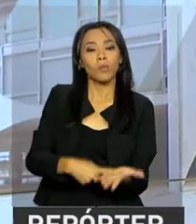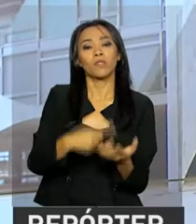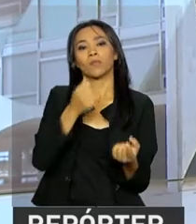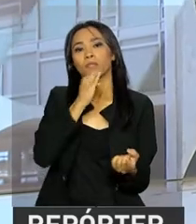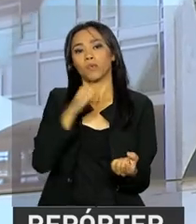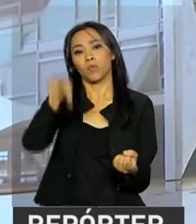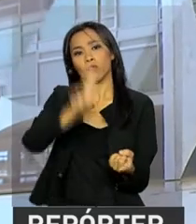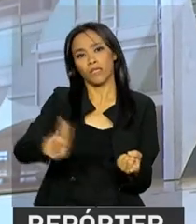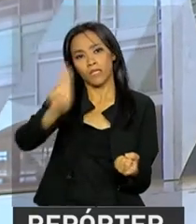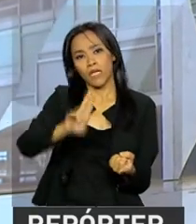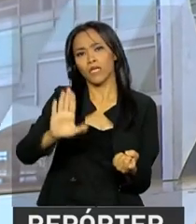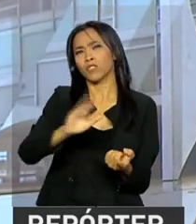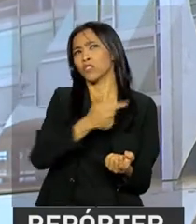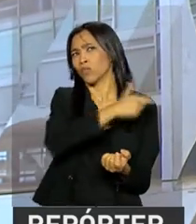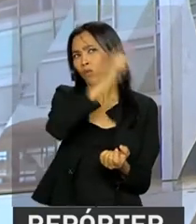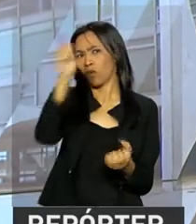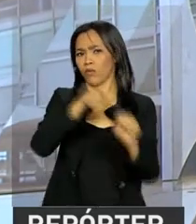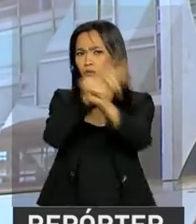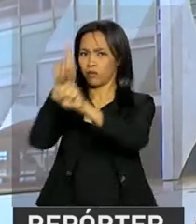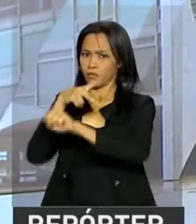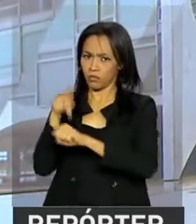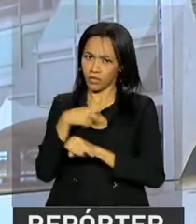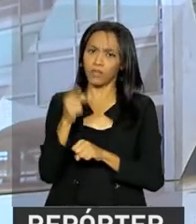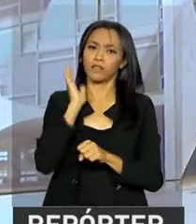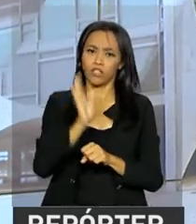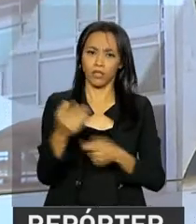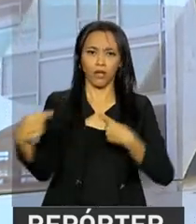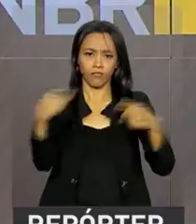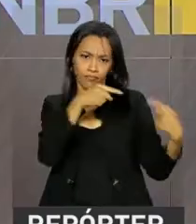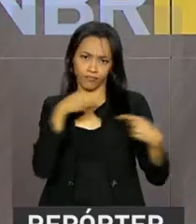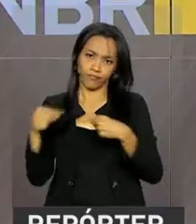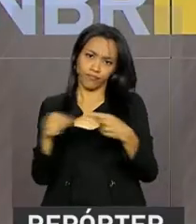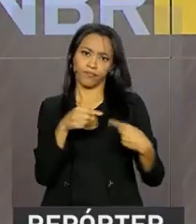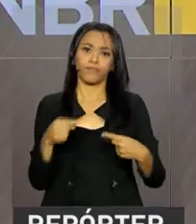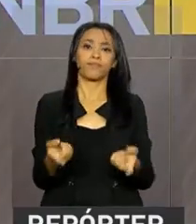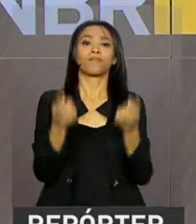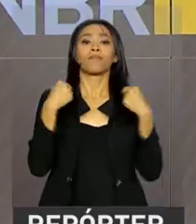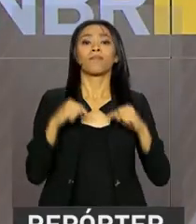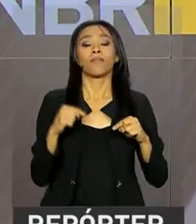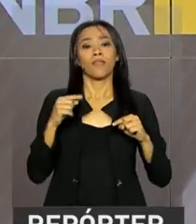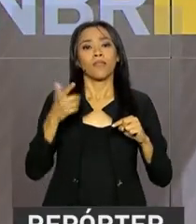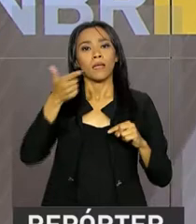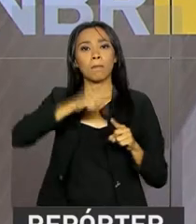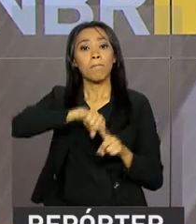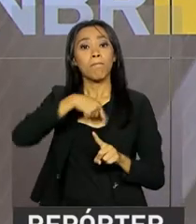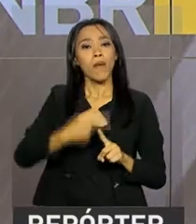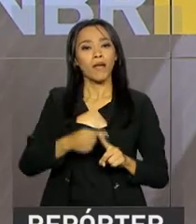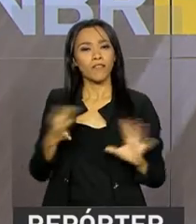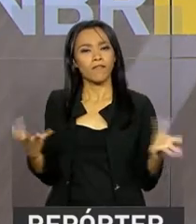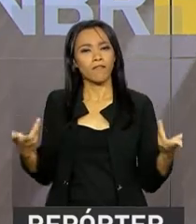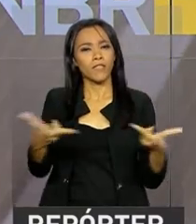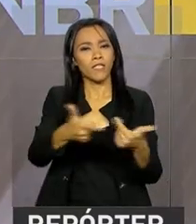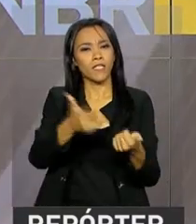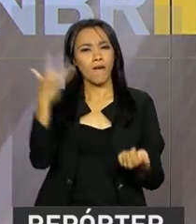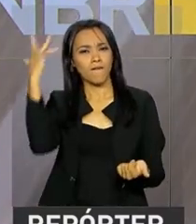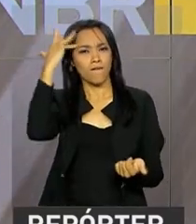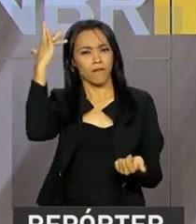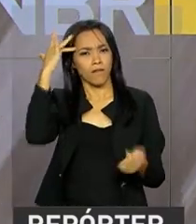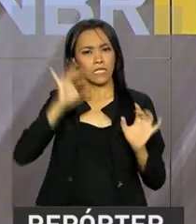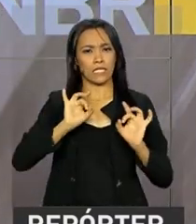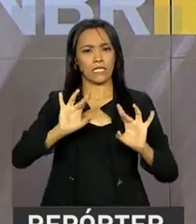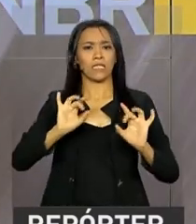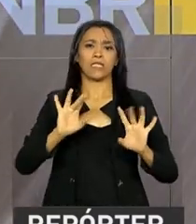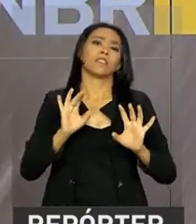de outros países estão sendo discutidos e mais eficiência melhora na qualidade dos serviços